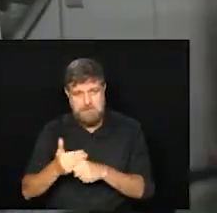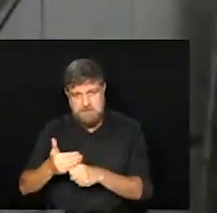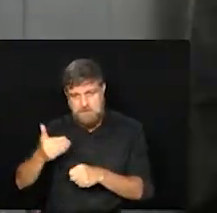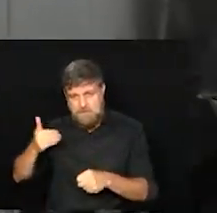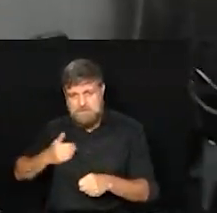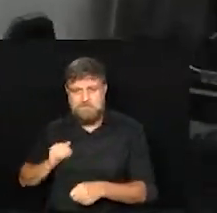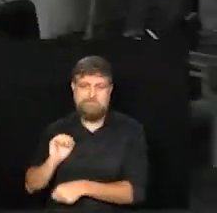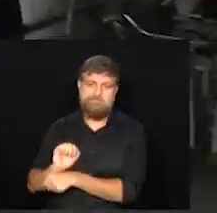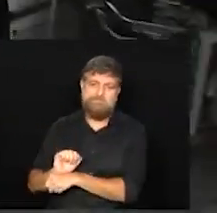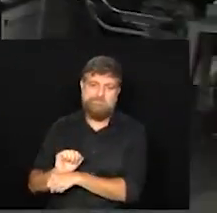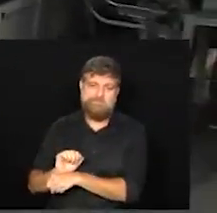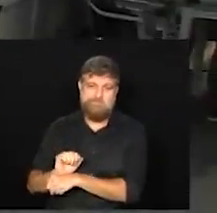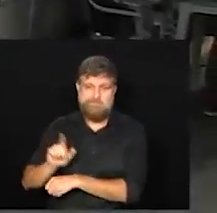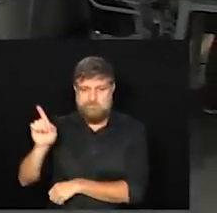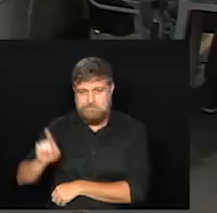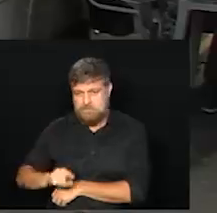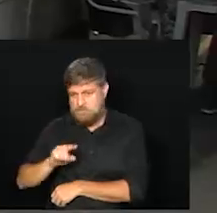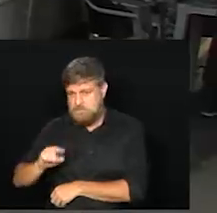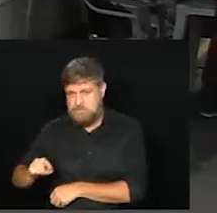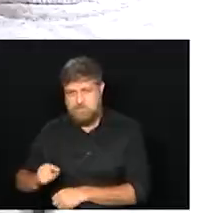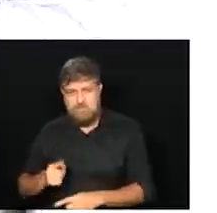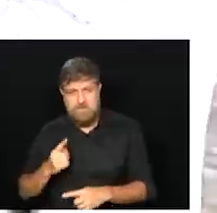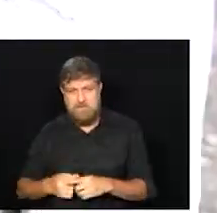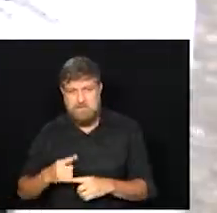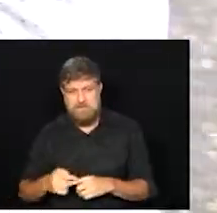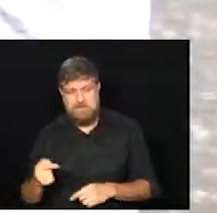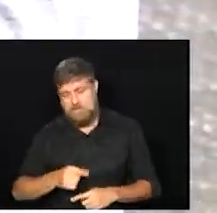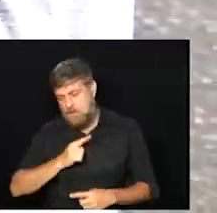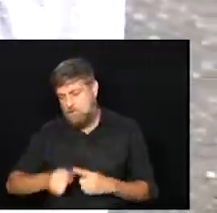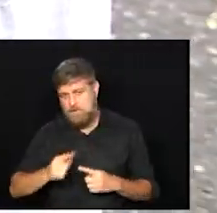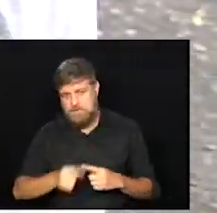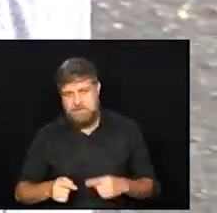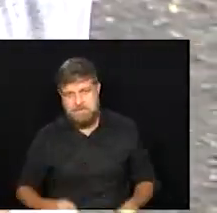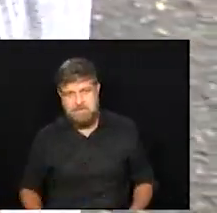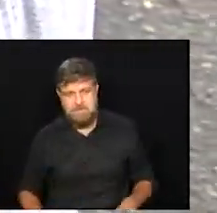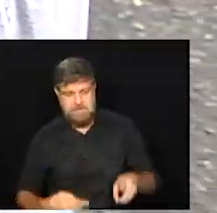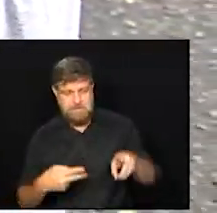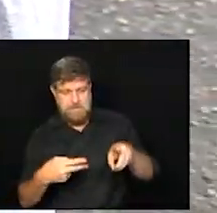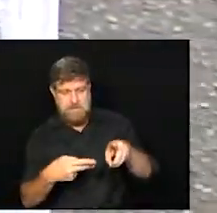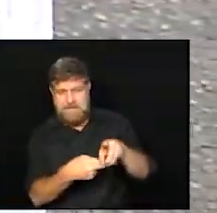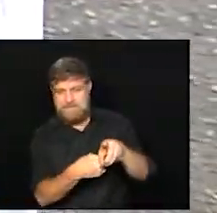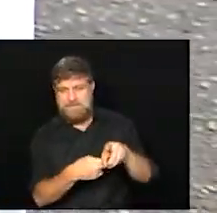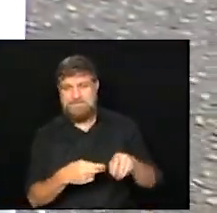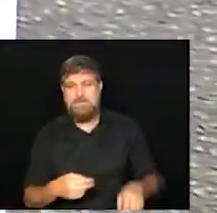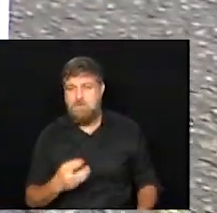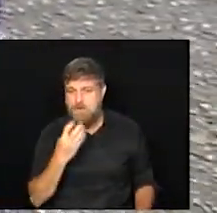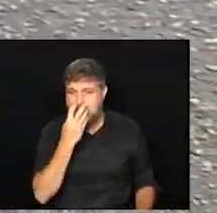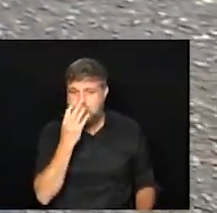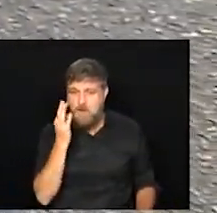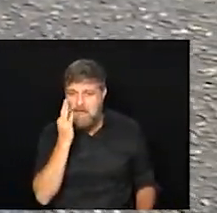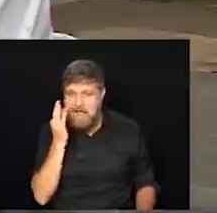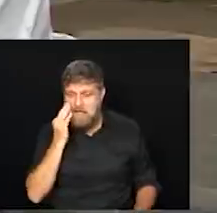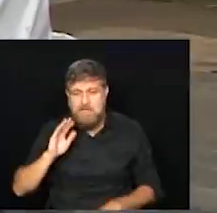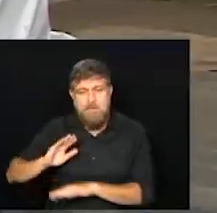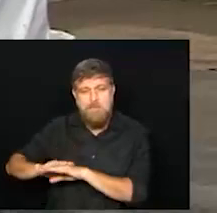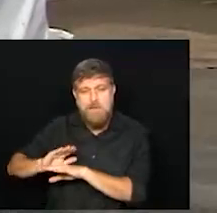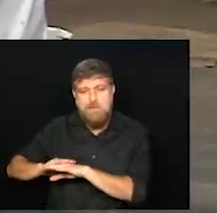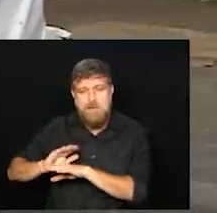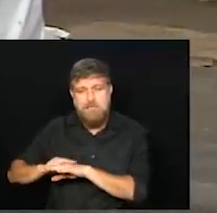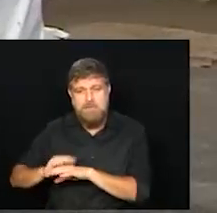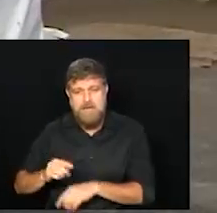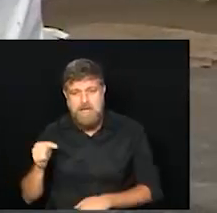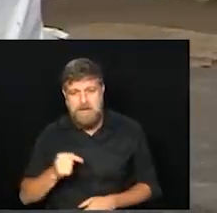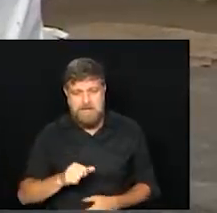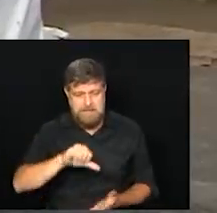foi suspenso de forma descentralizada, sendo as castrações de cães e gatos feitas atualmente na